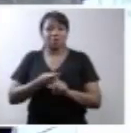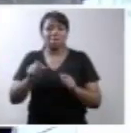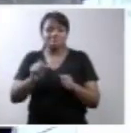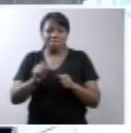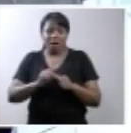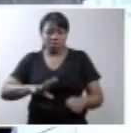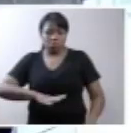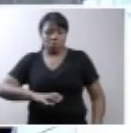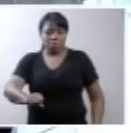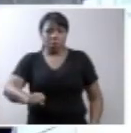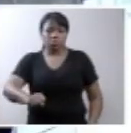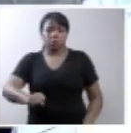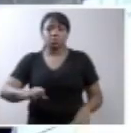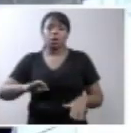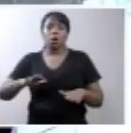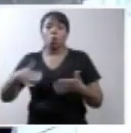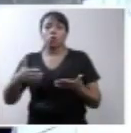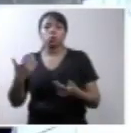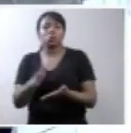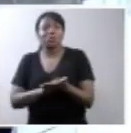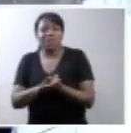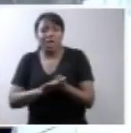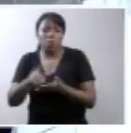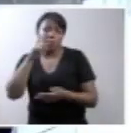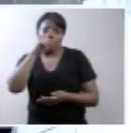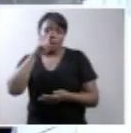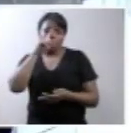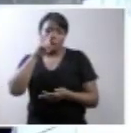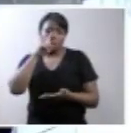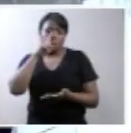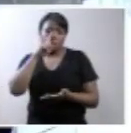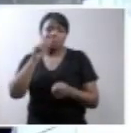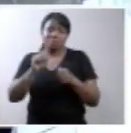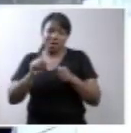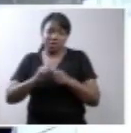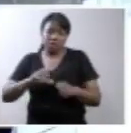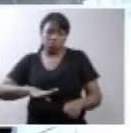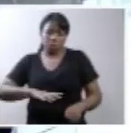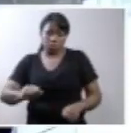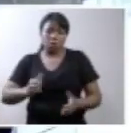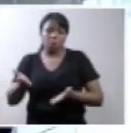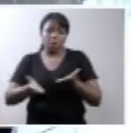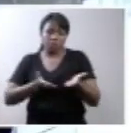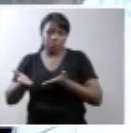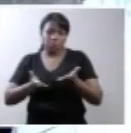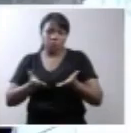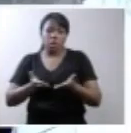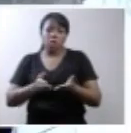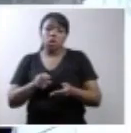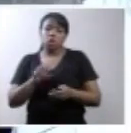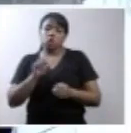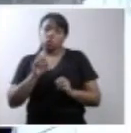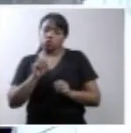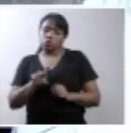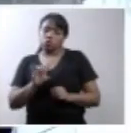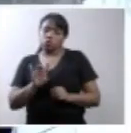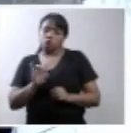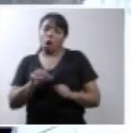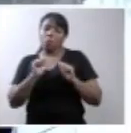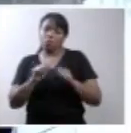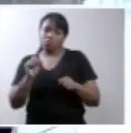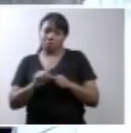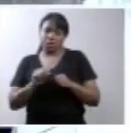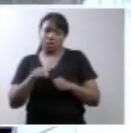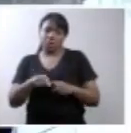gestante que faz o aborto quando há não há perigo atual real iminente o aborto terapêutico só pode ser feito nesses